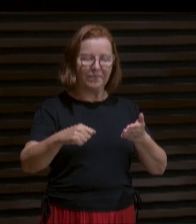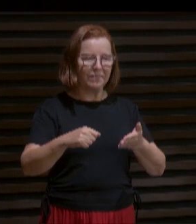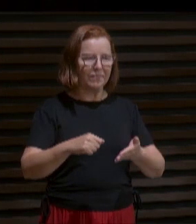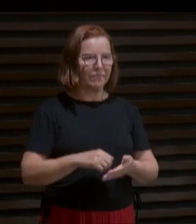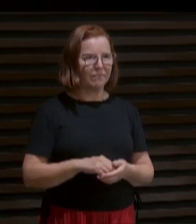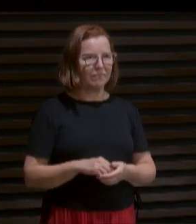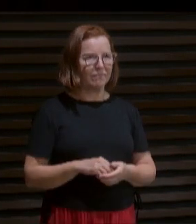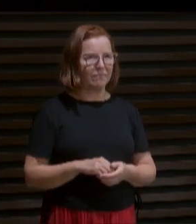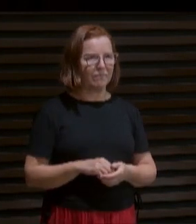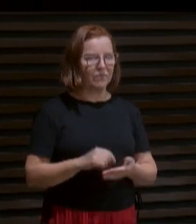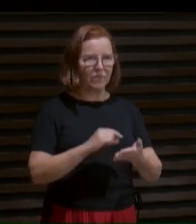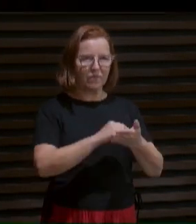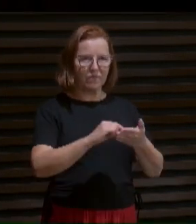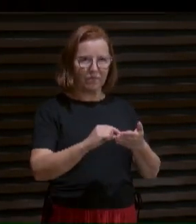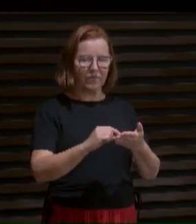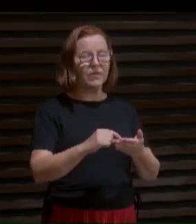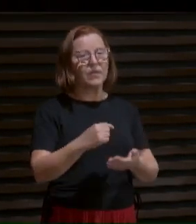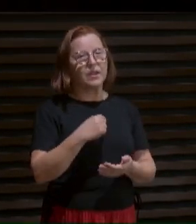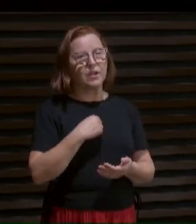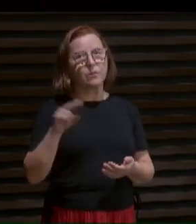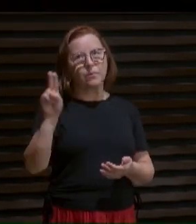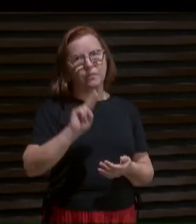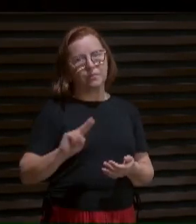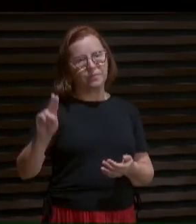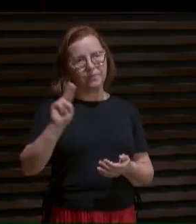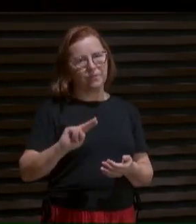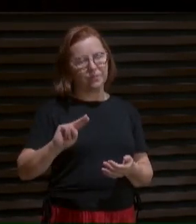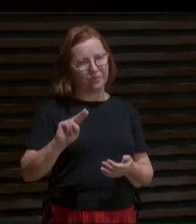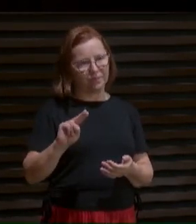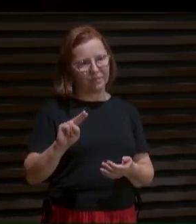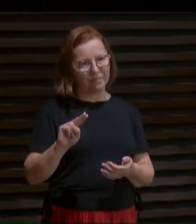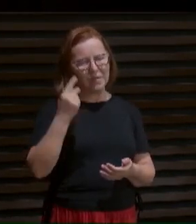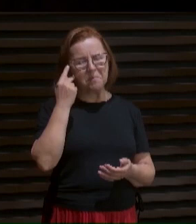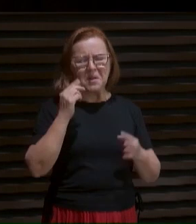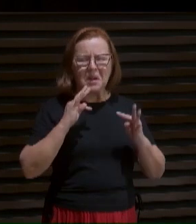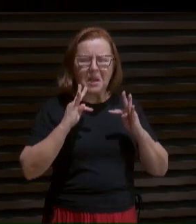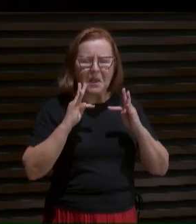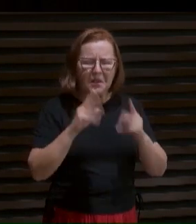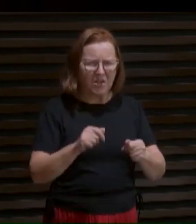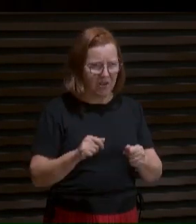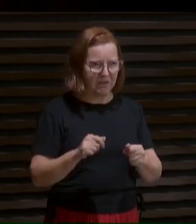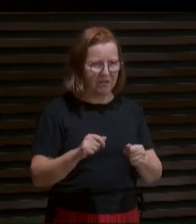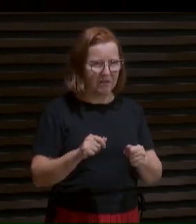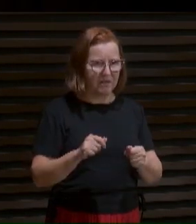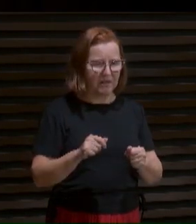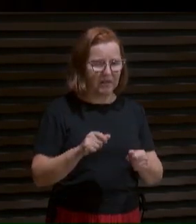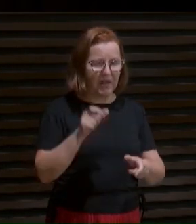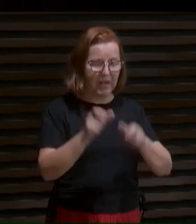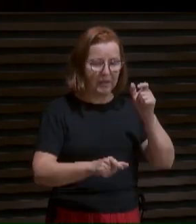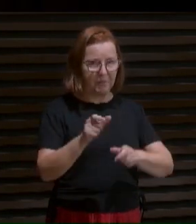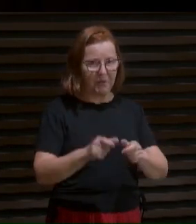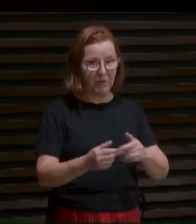que é o versículo que eu uso para todos os casos que entram nesse